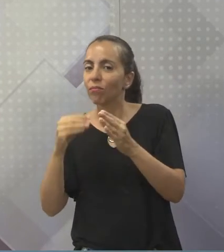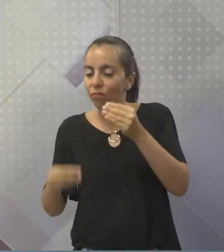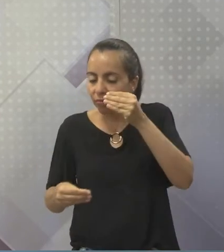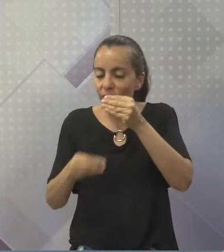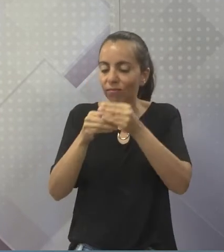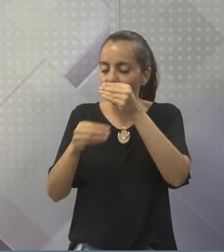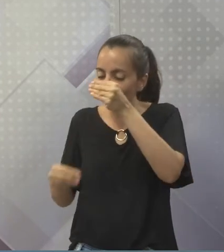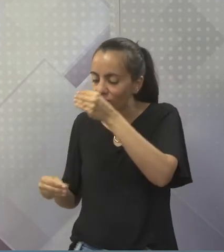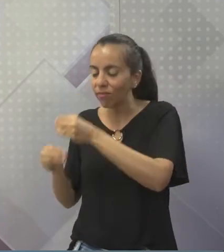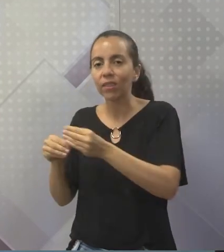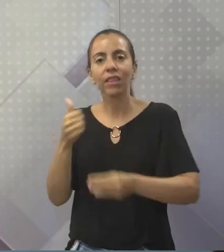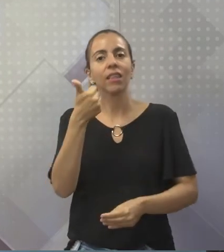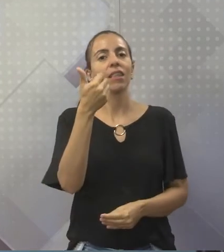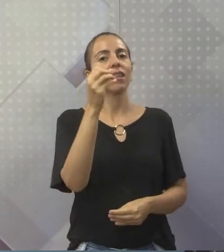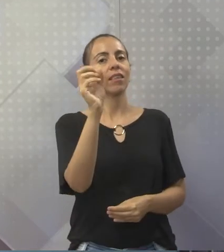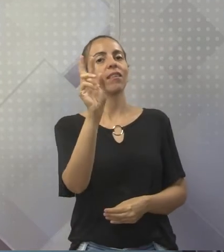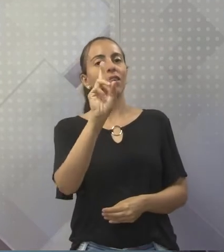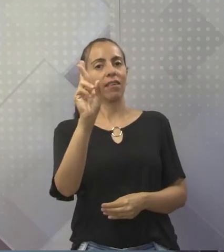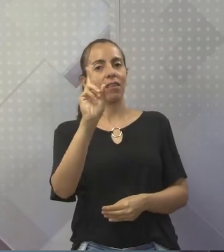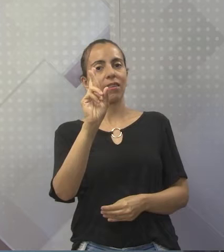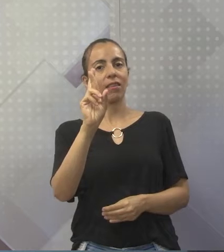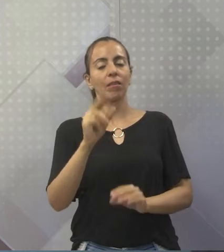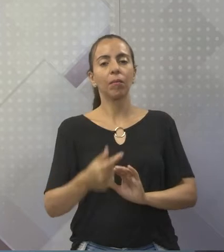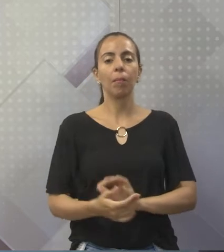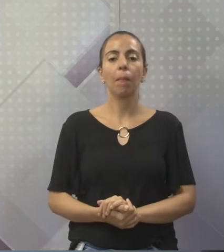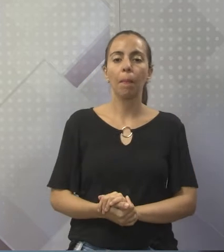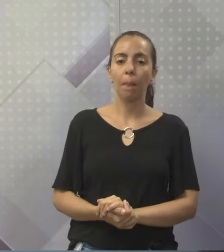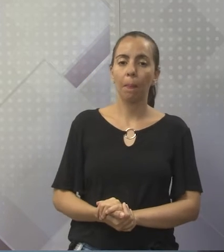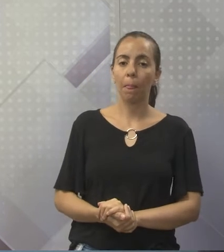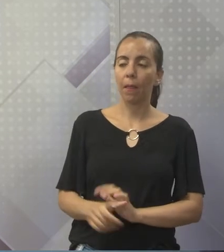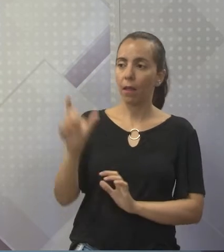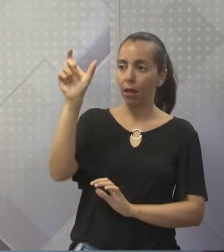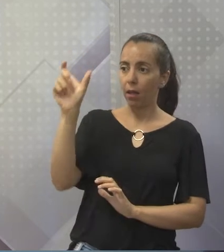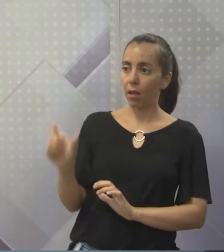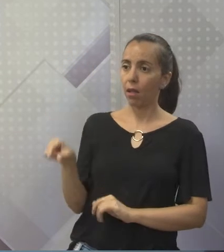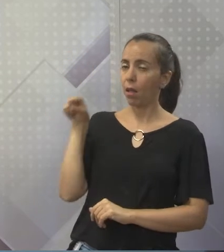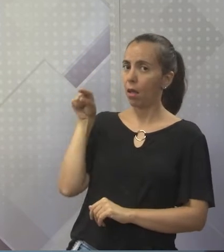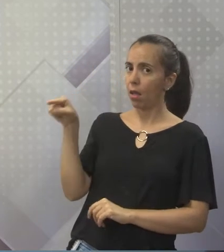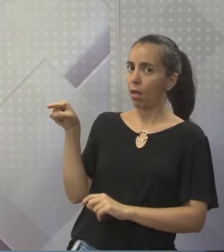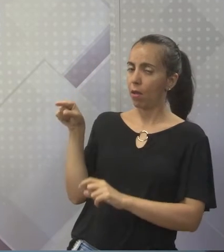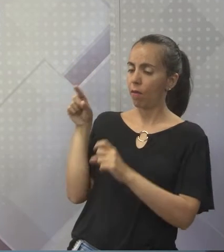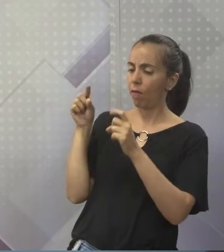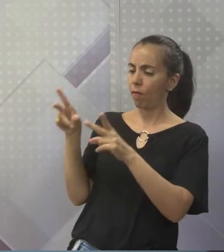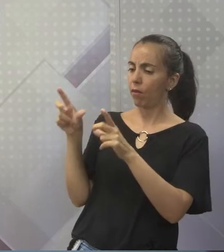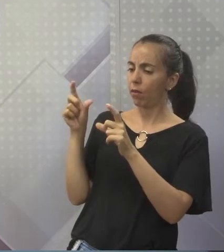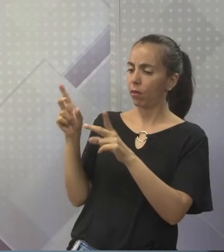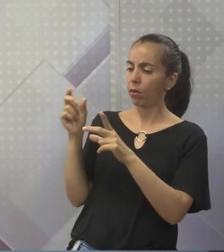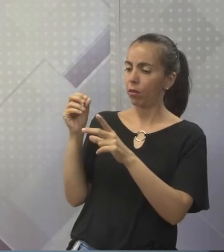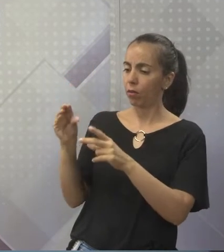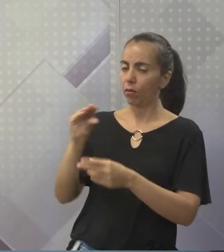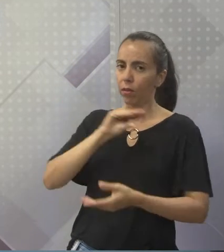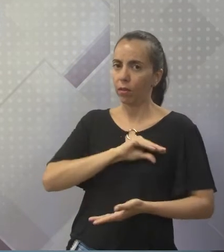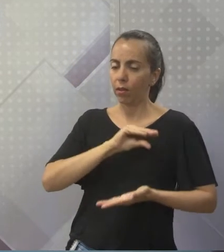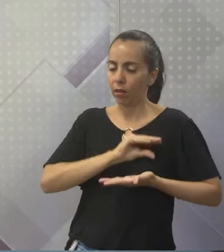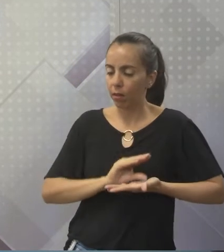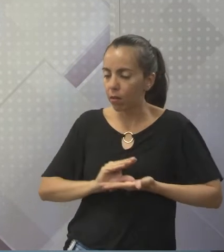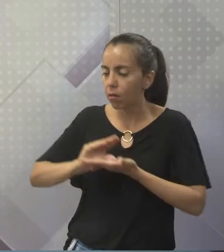de R$ 10. Então, o meu vendedor ganha um salário